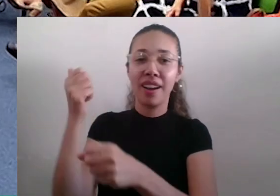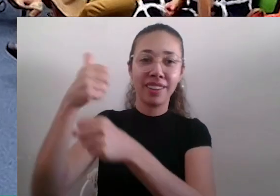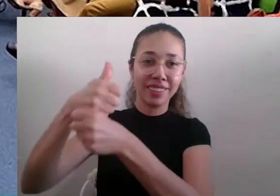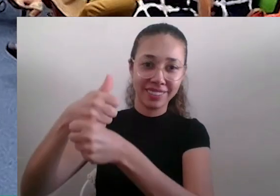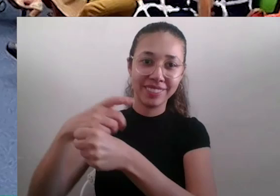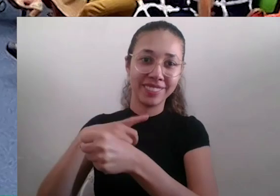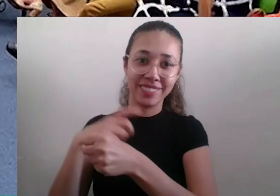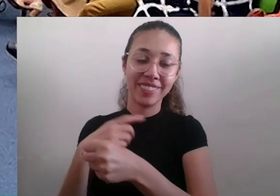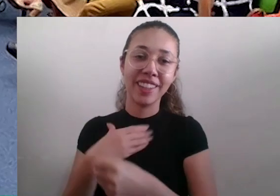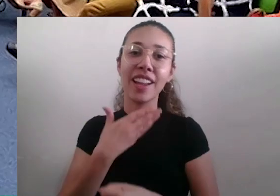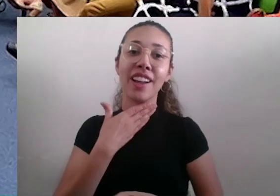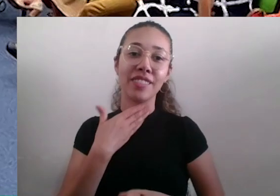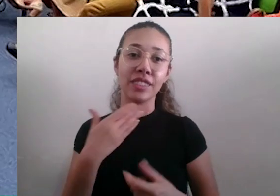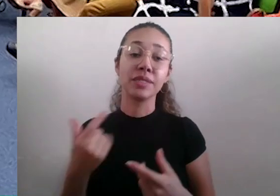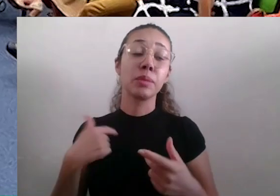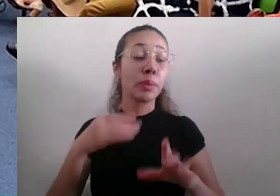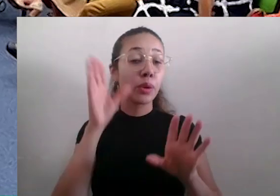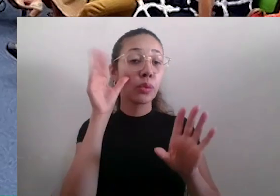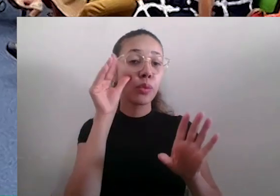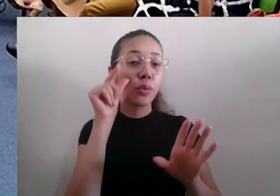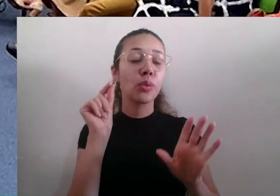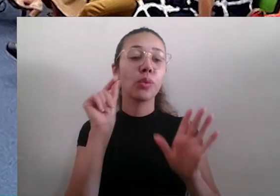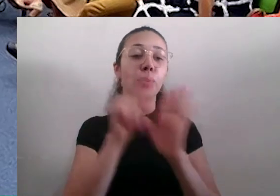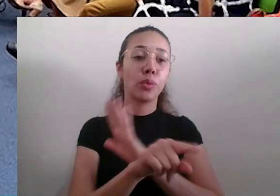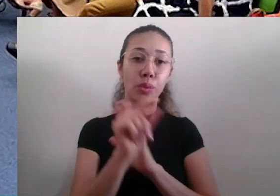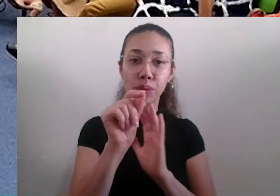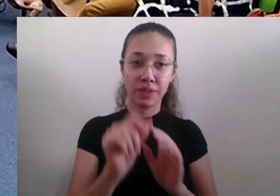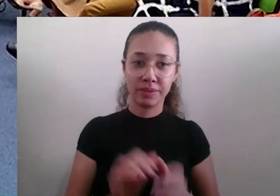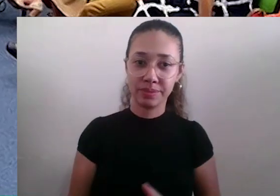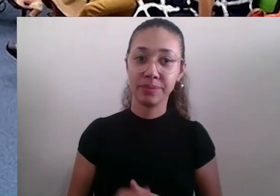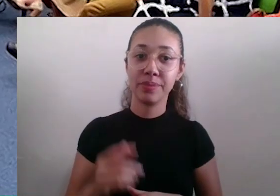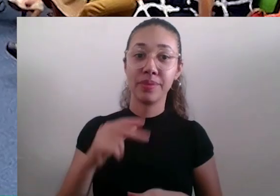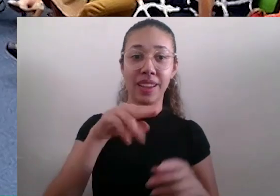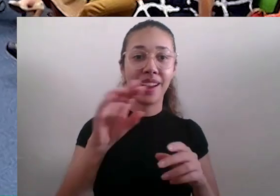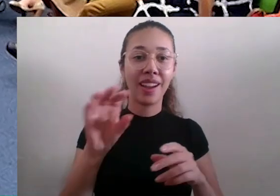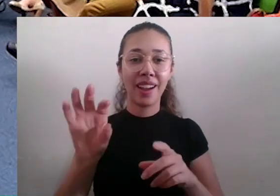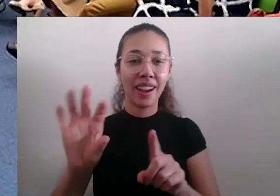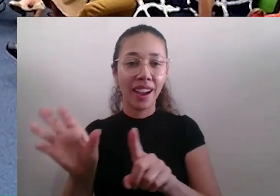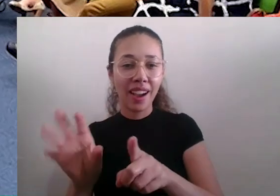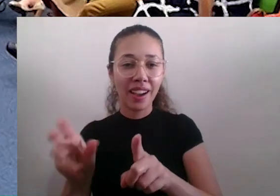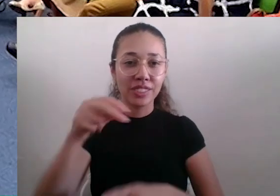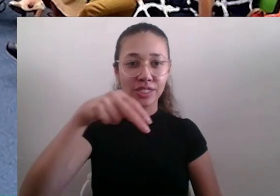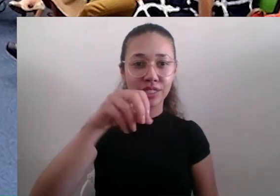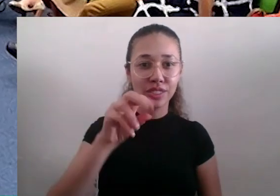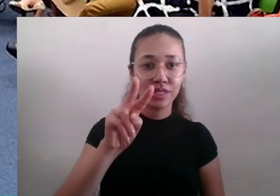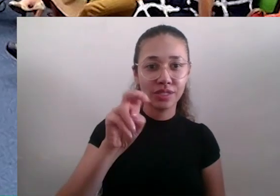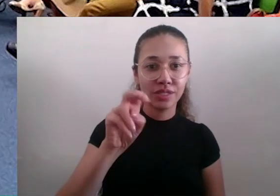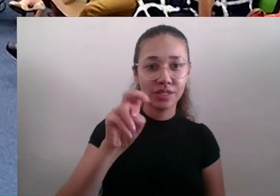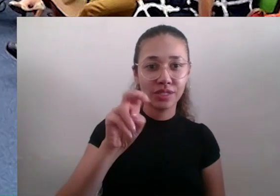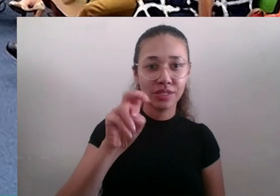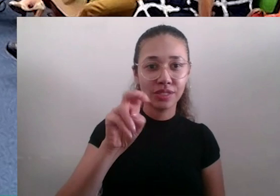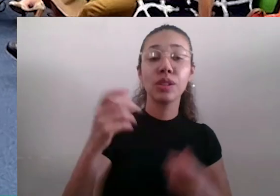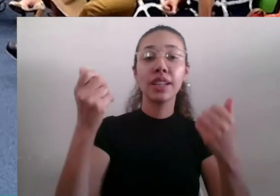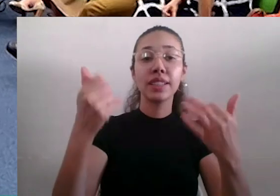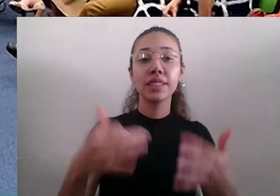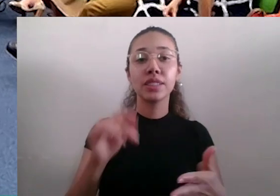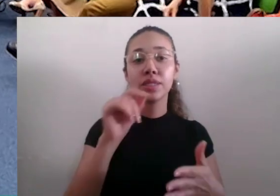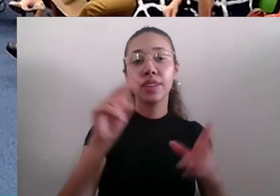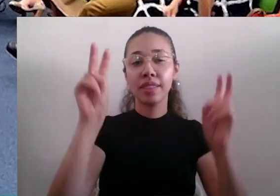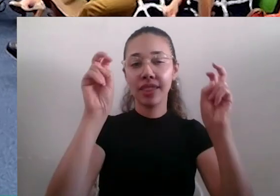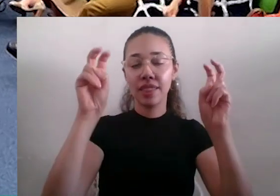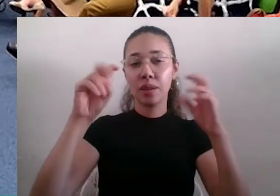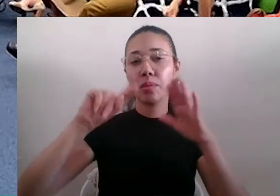curiosidade é o seguinte eh a rádio novelo apresenta um eh assuntos muito